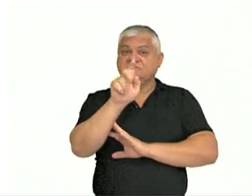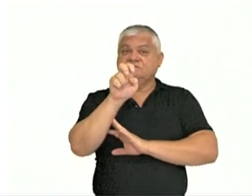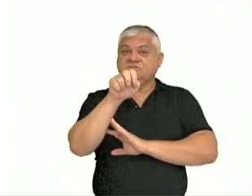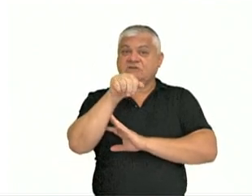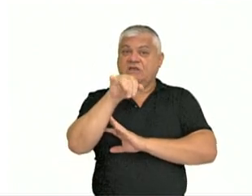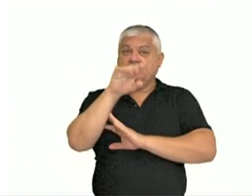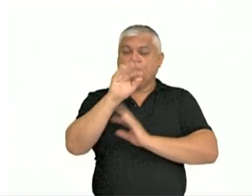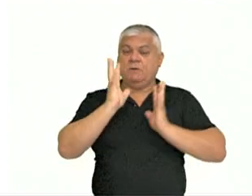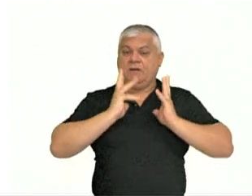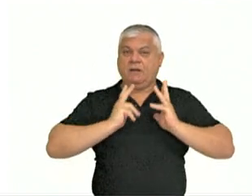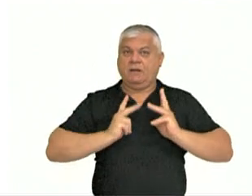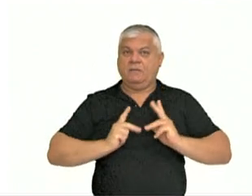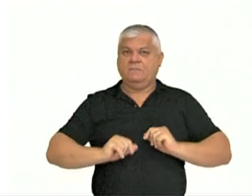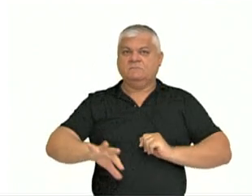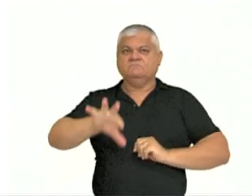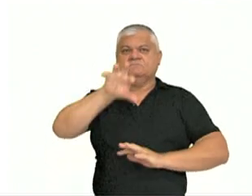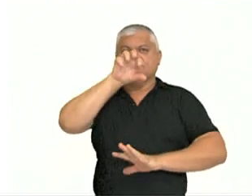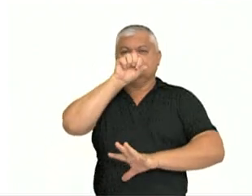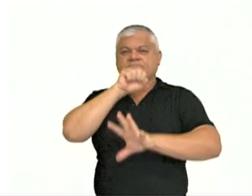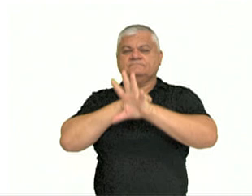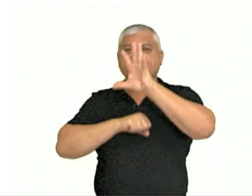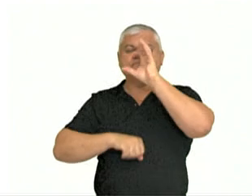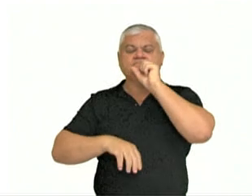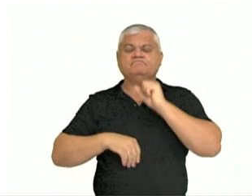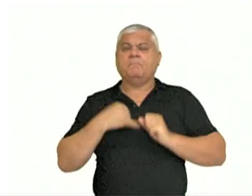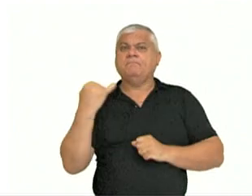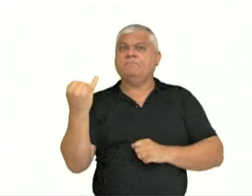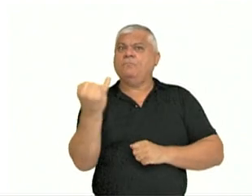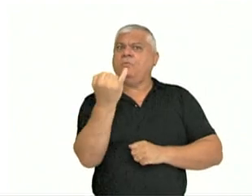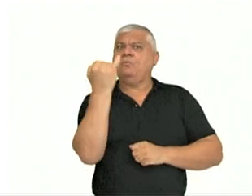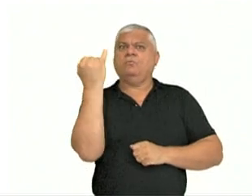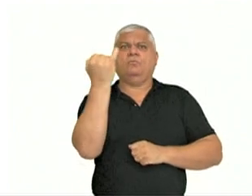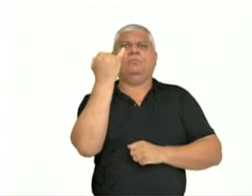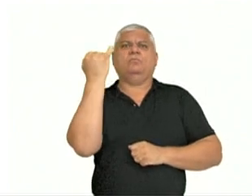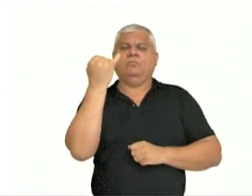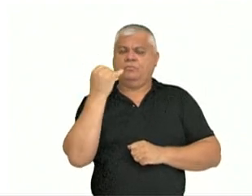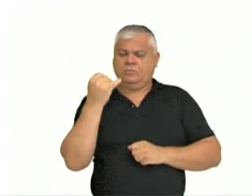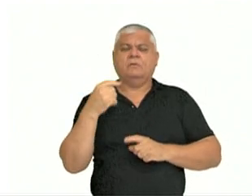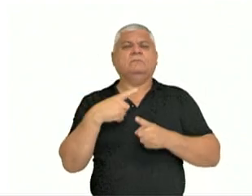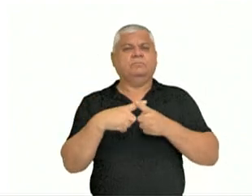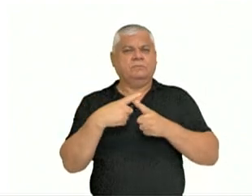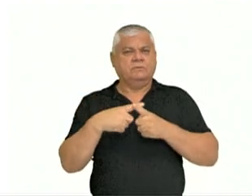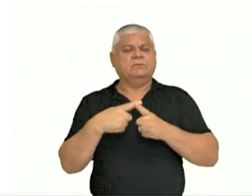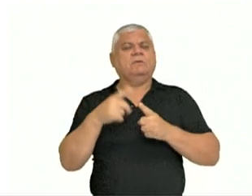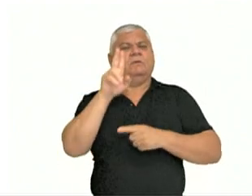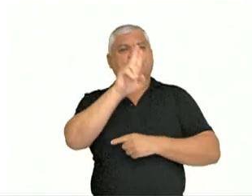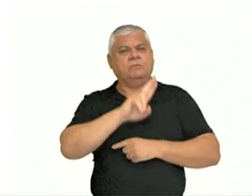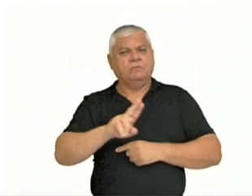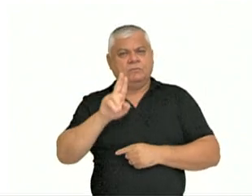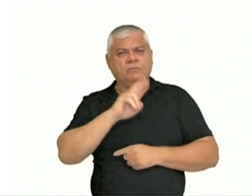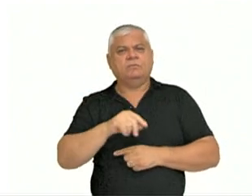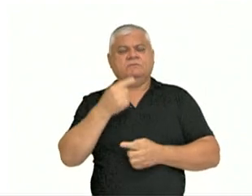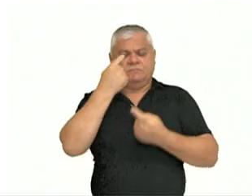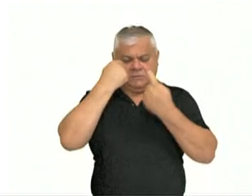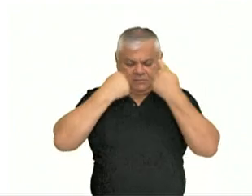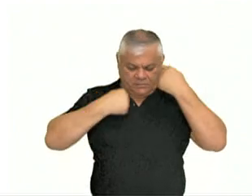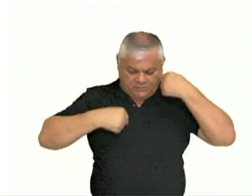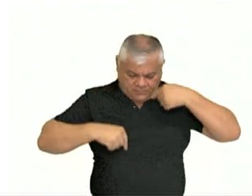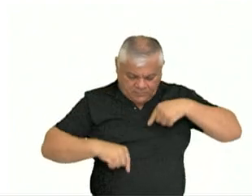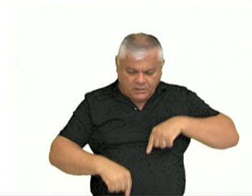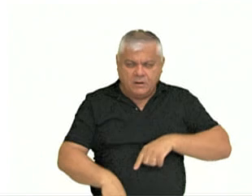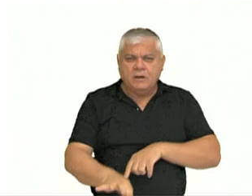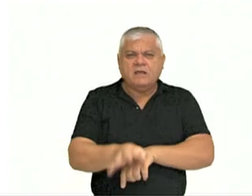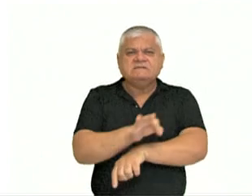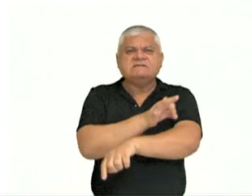gás oxigênio, ele é muito importante, ele é fundamental, porque ele vai ser utilizado pelas nossas células